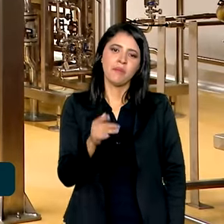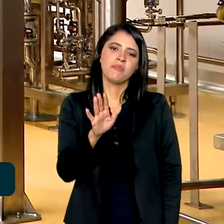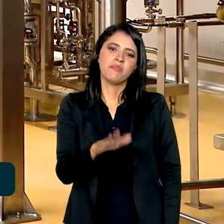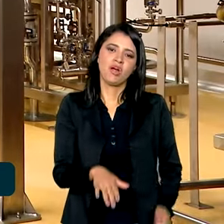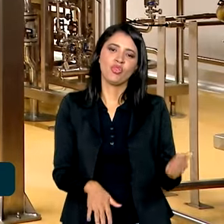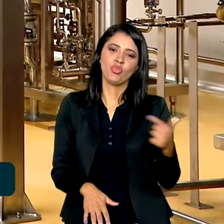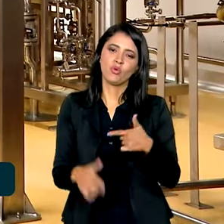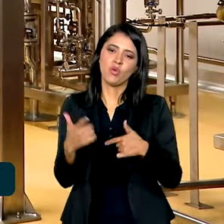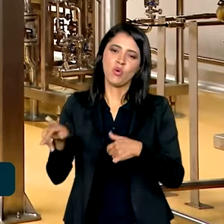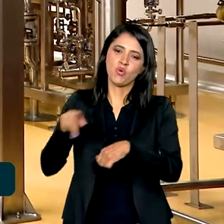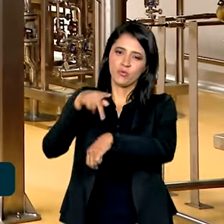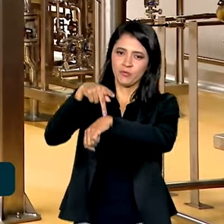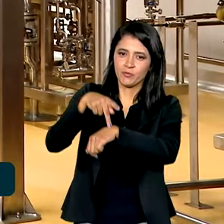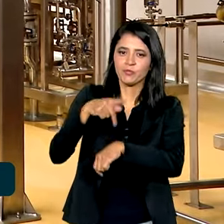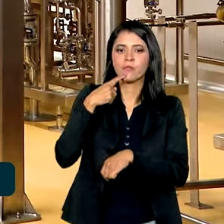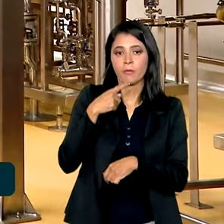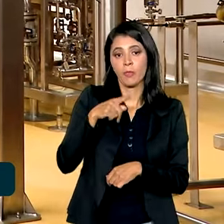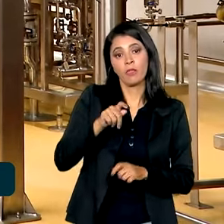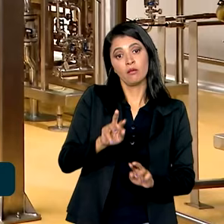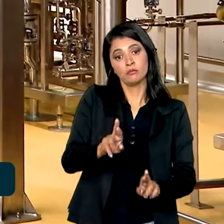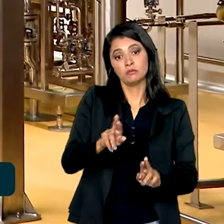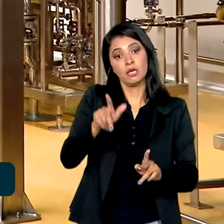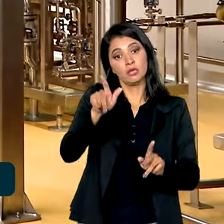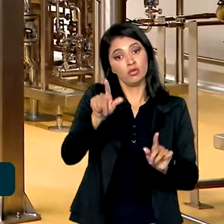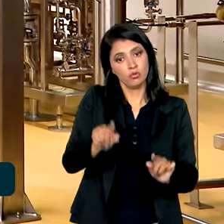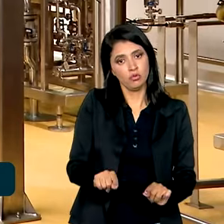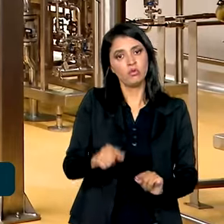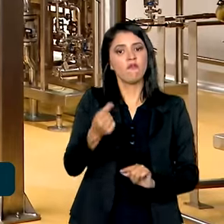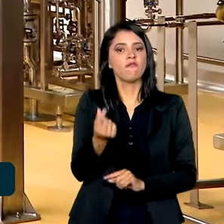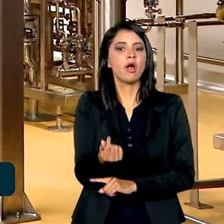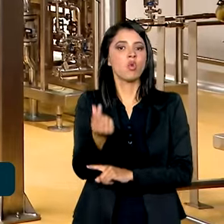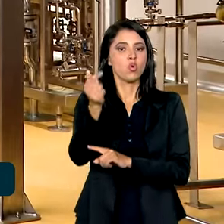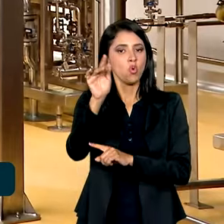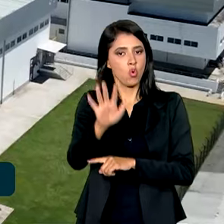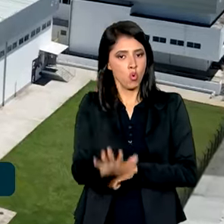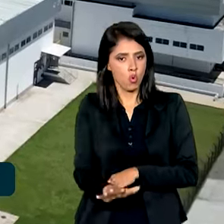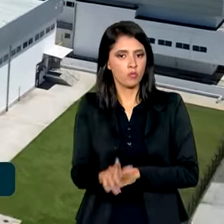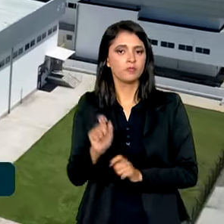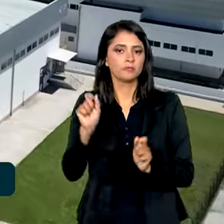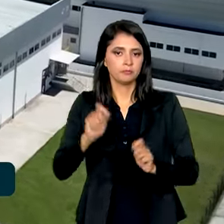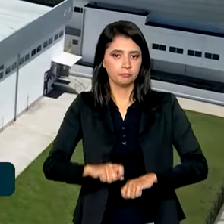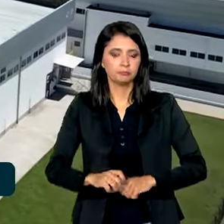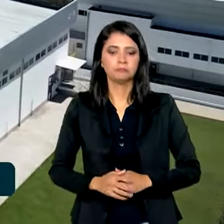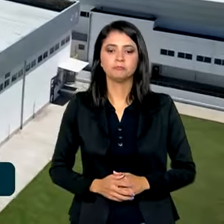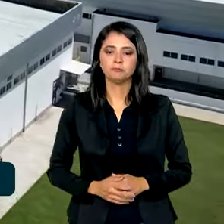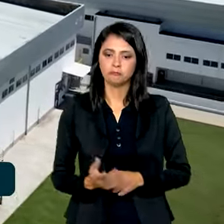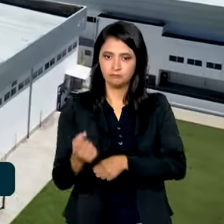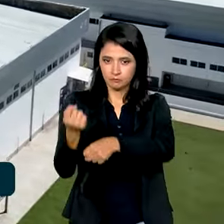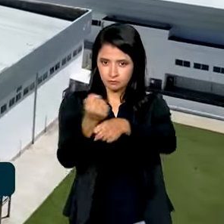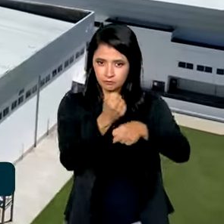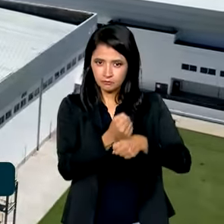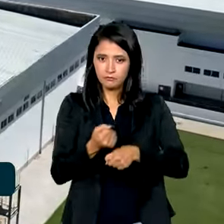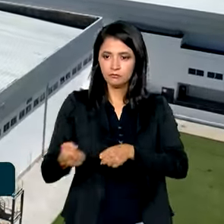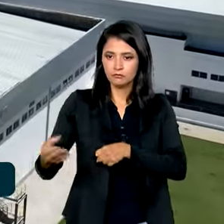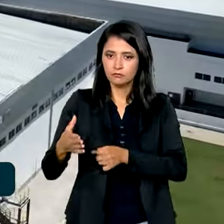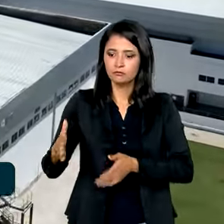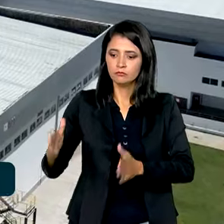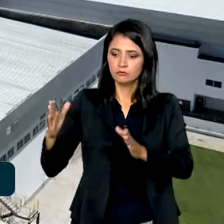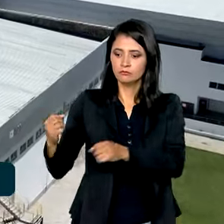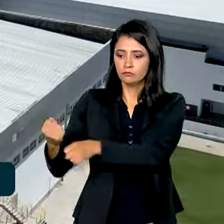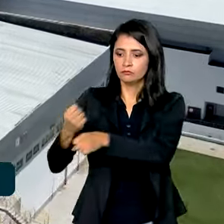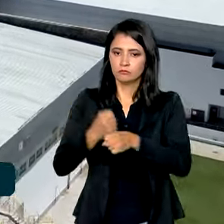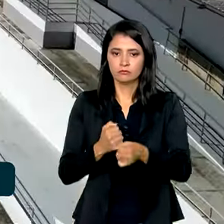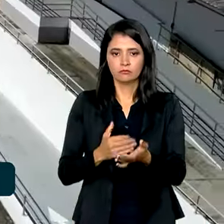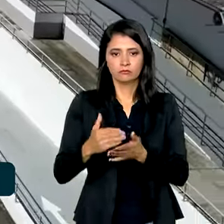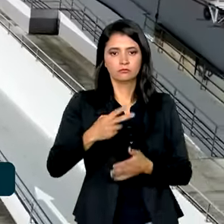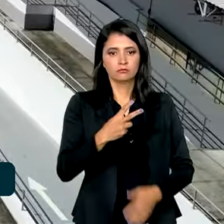baixos, então a gente espera reduzir esses custos significativamente com o tempo. As obras do novo bloco começaram em